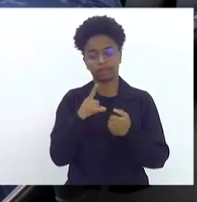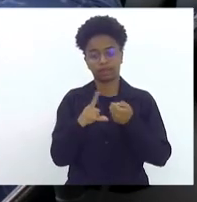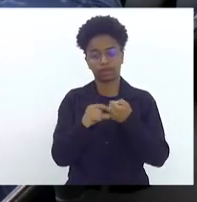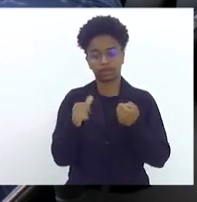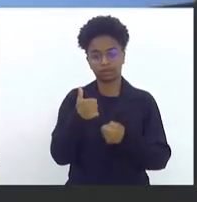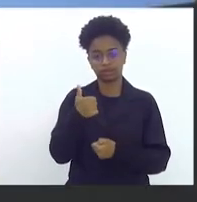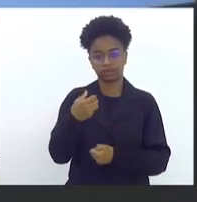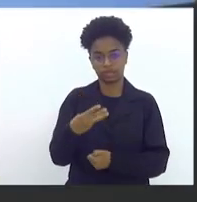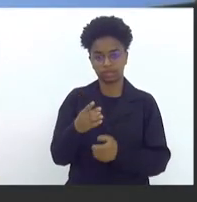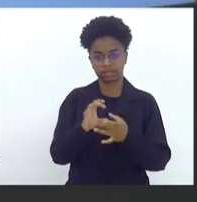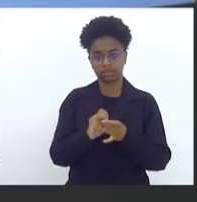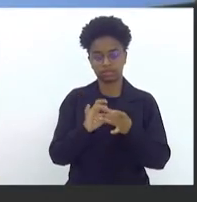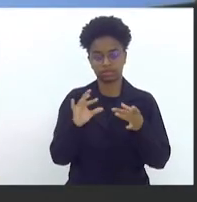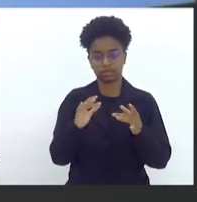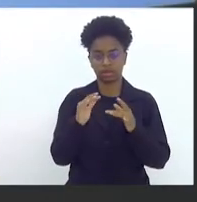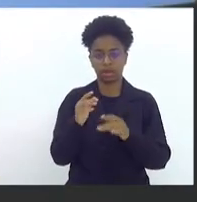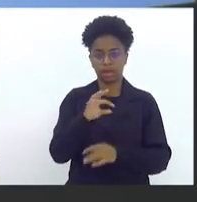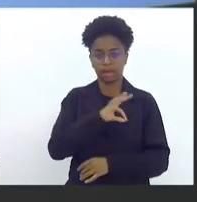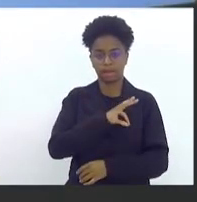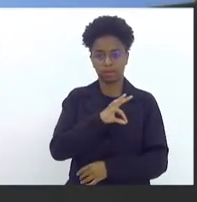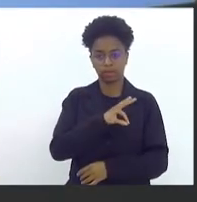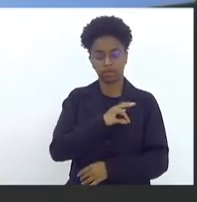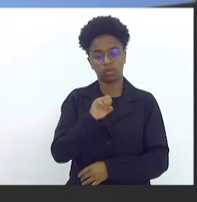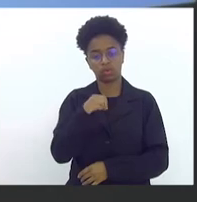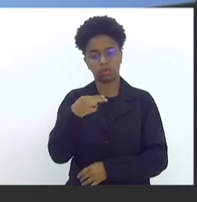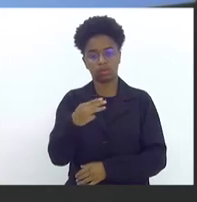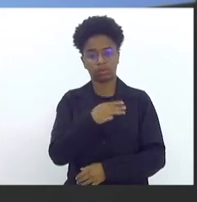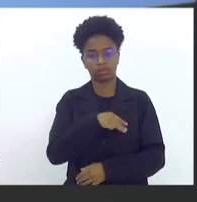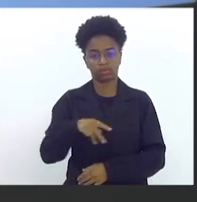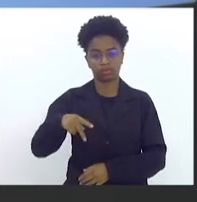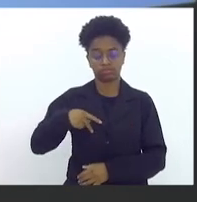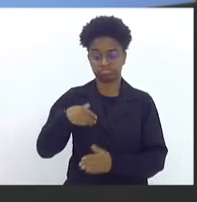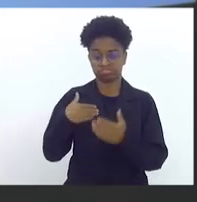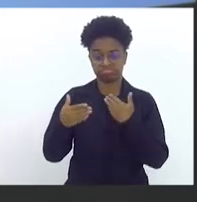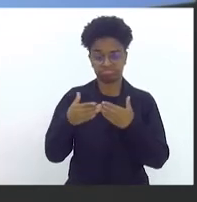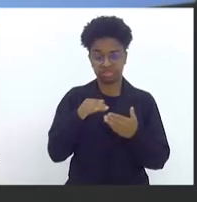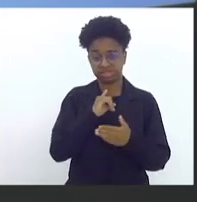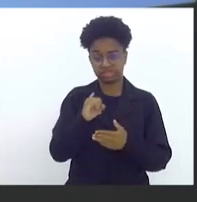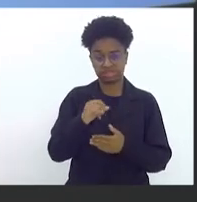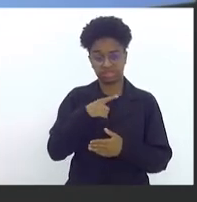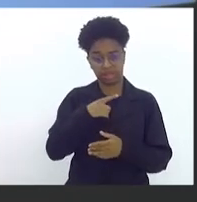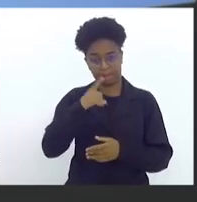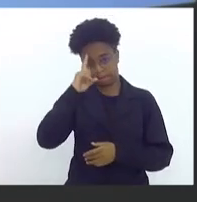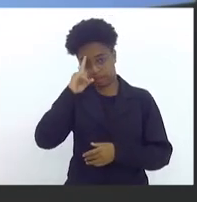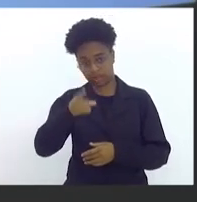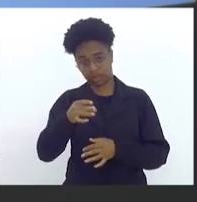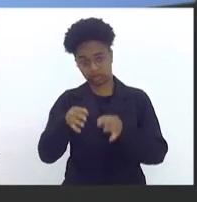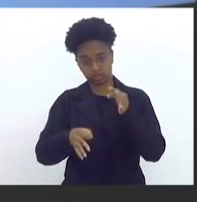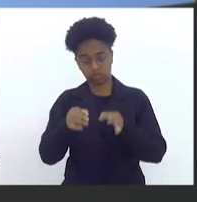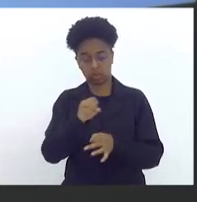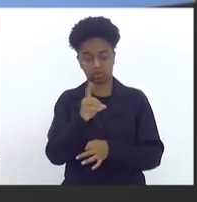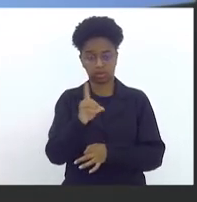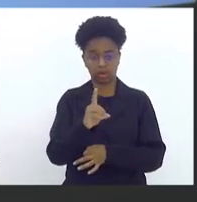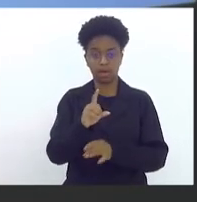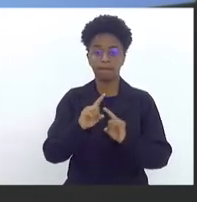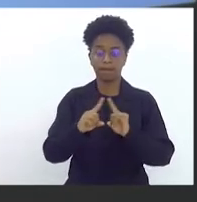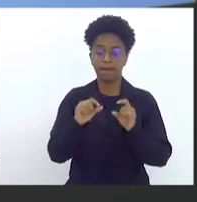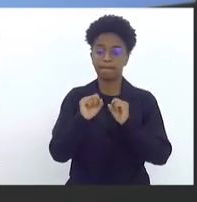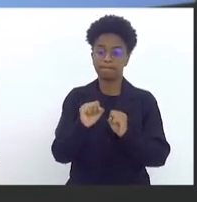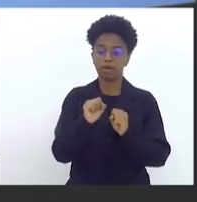13 permite que autoridade policial ou Ministério Público independentemente mandado judicial independente do mandato judicial possa